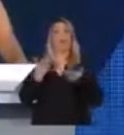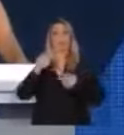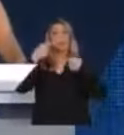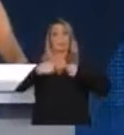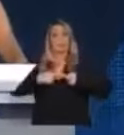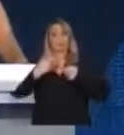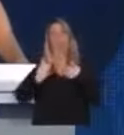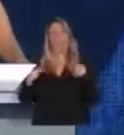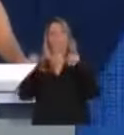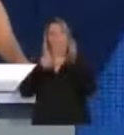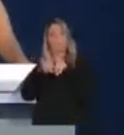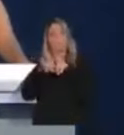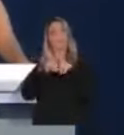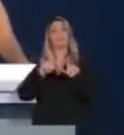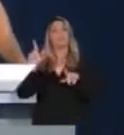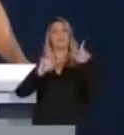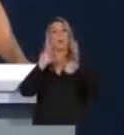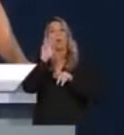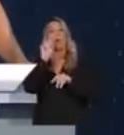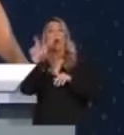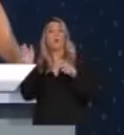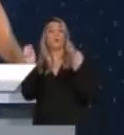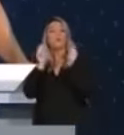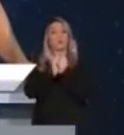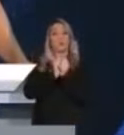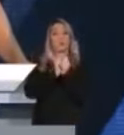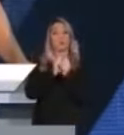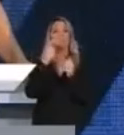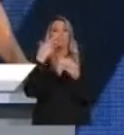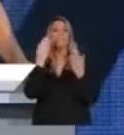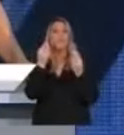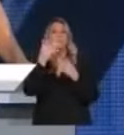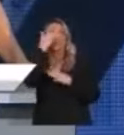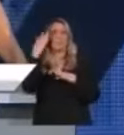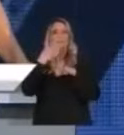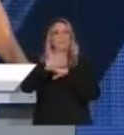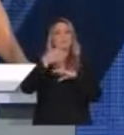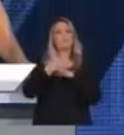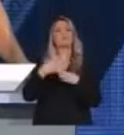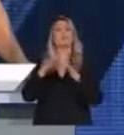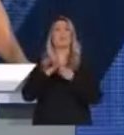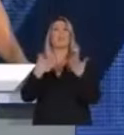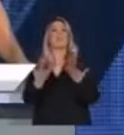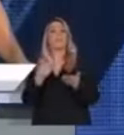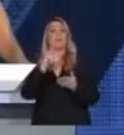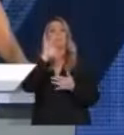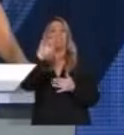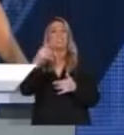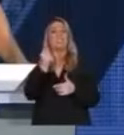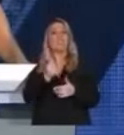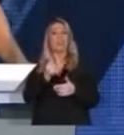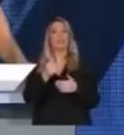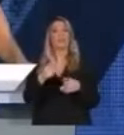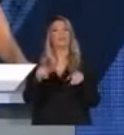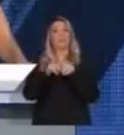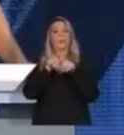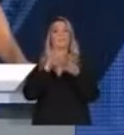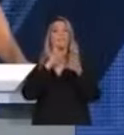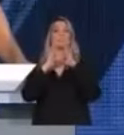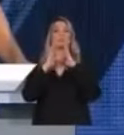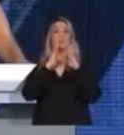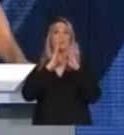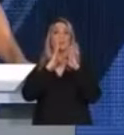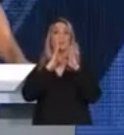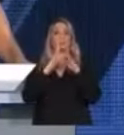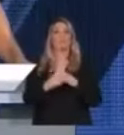uma parceria da Rede TV com Wall o portal mais acessado do país a revista Veja de maior circulação e o Facebook